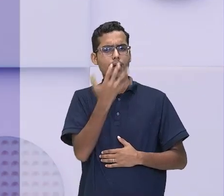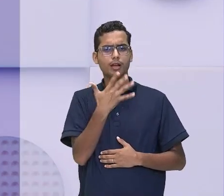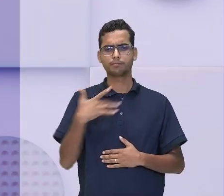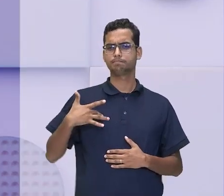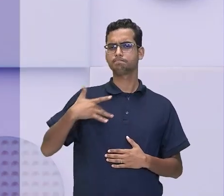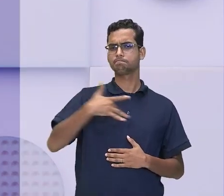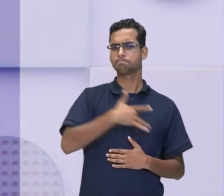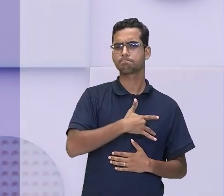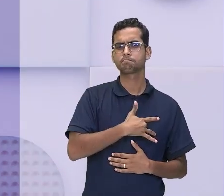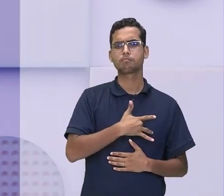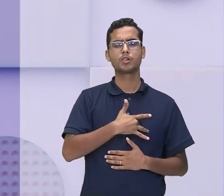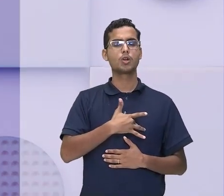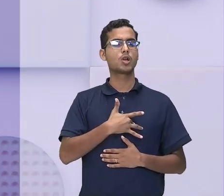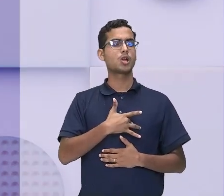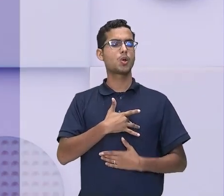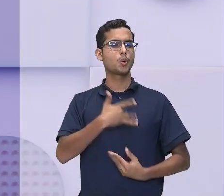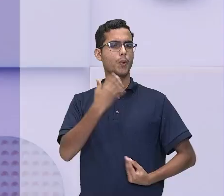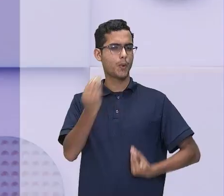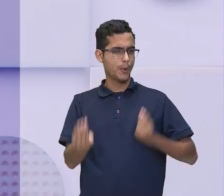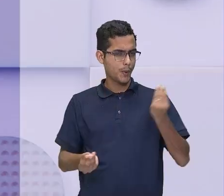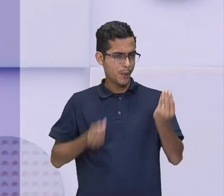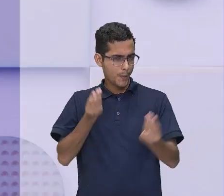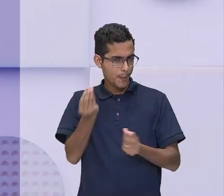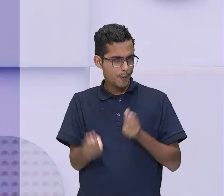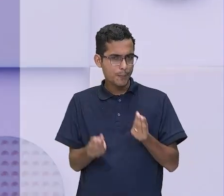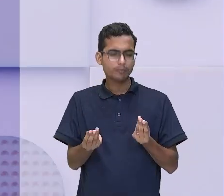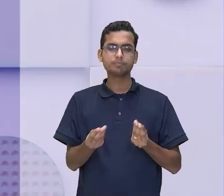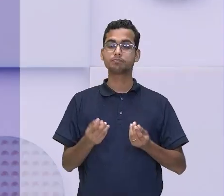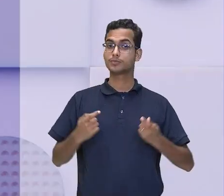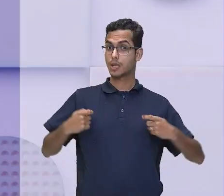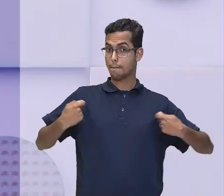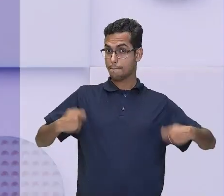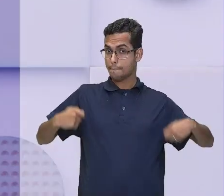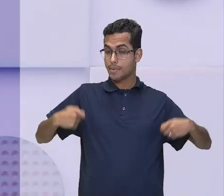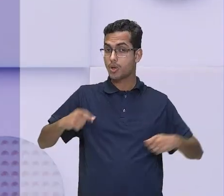saúde. E aí a gente tem que entender como é que